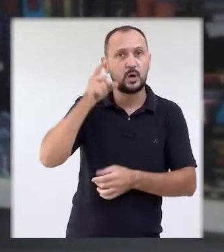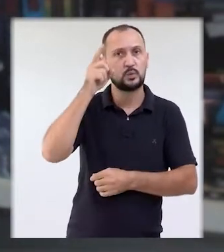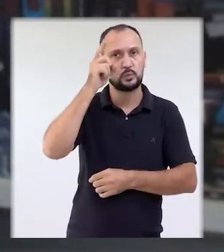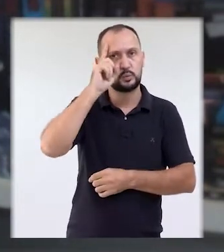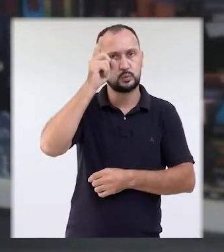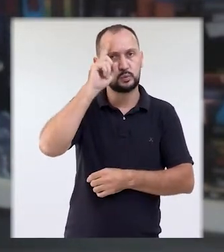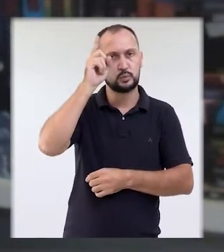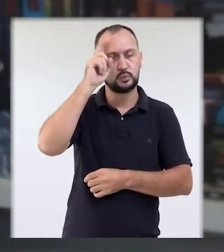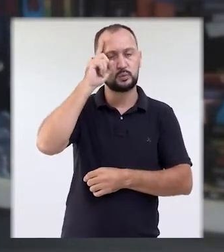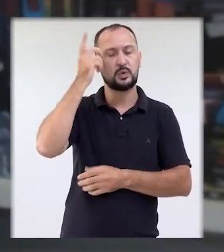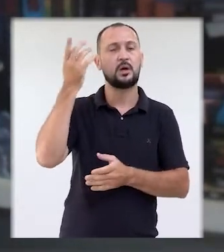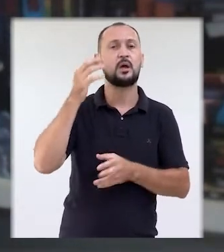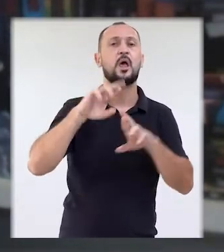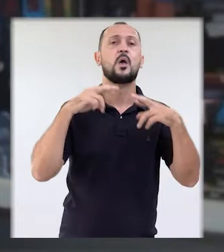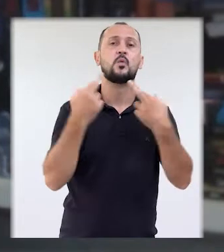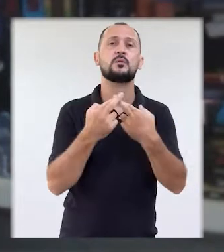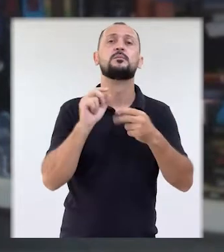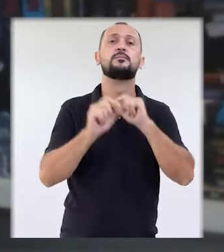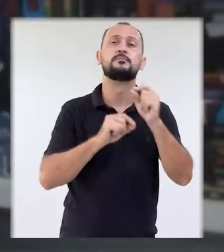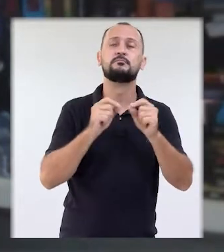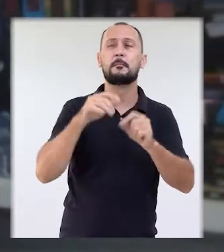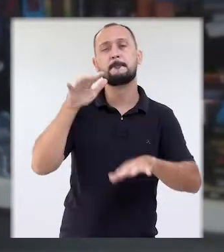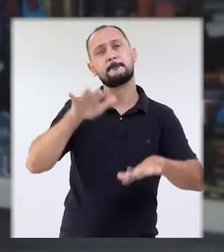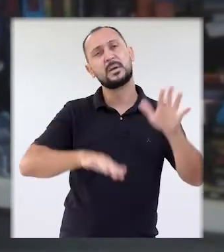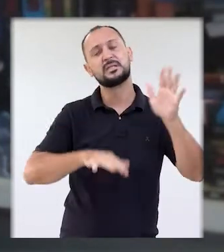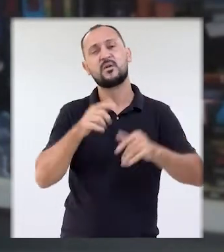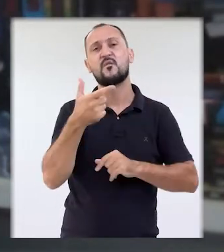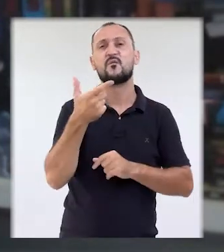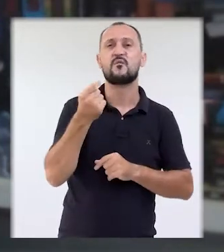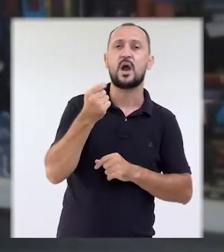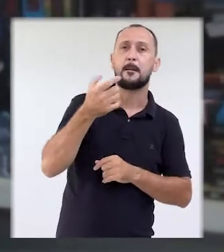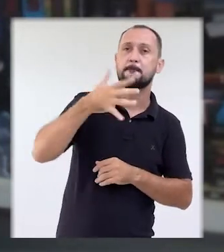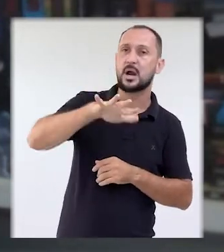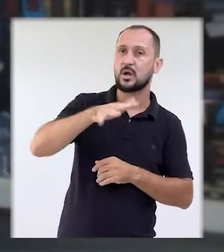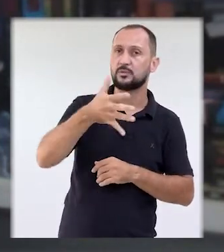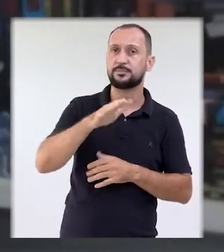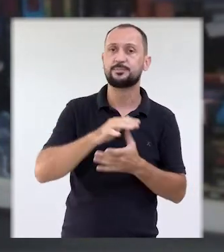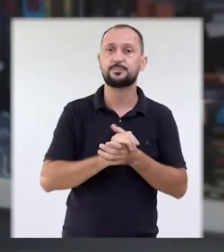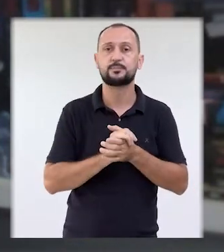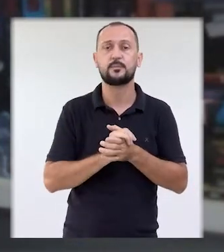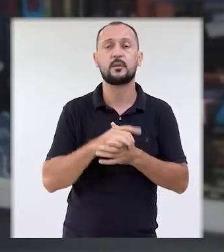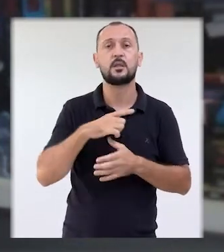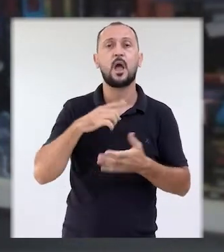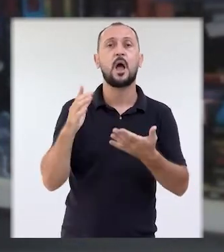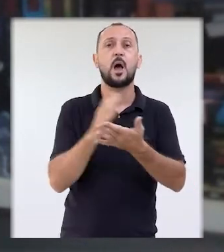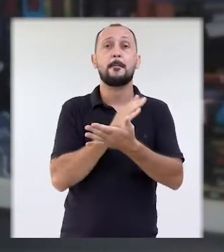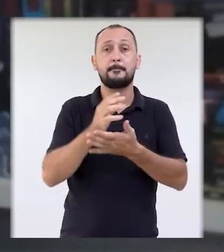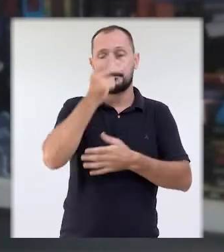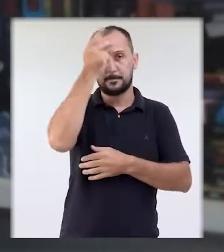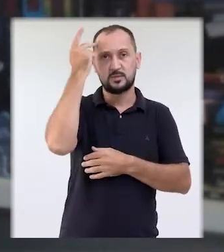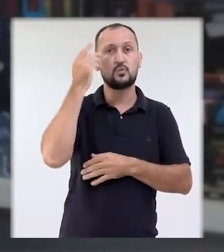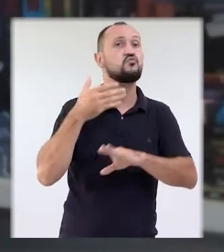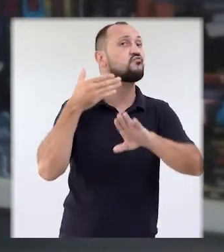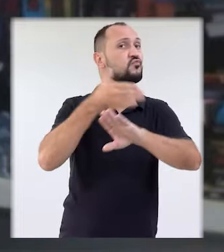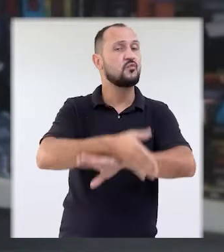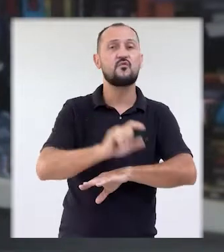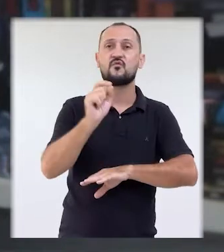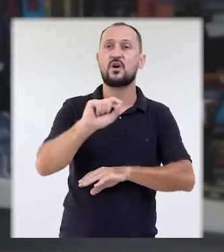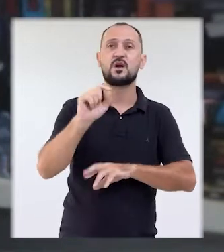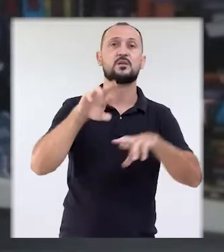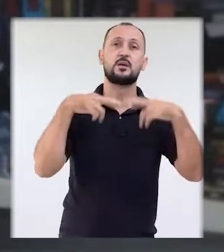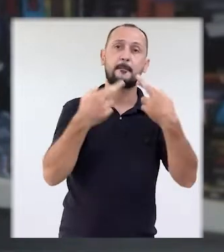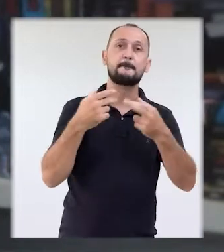mesmo nos dias das reuniões, flutua até uns 20 no máximo. Eu vejo que tem pessoas que às vezes não vão